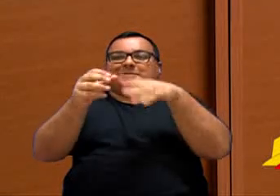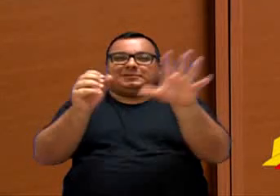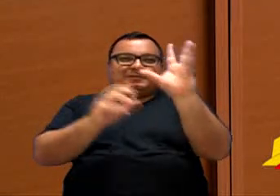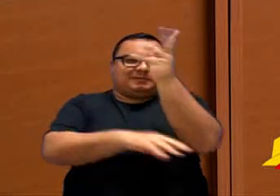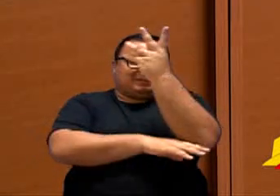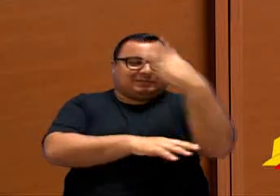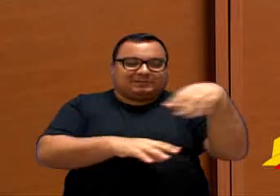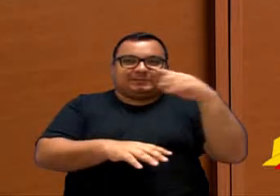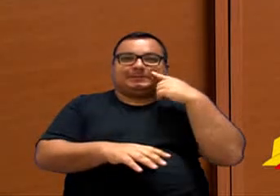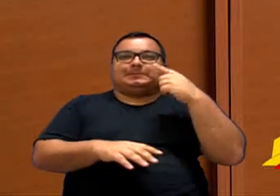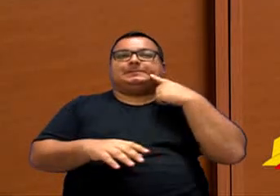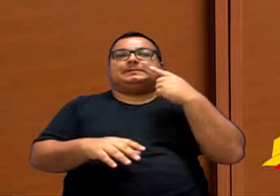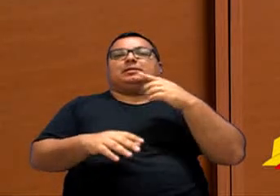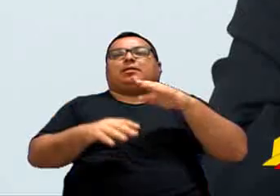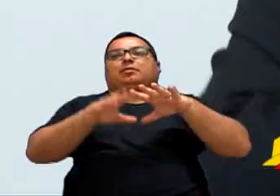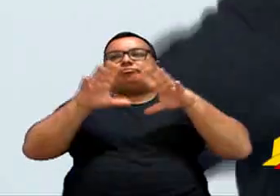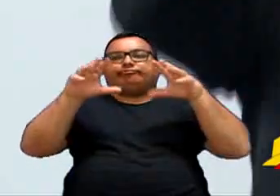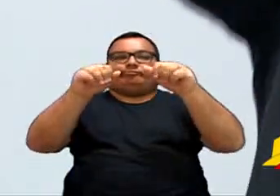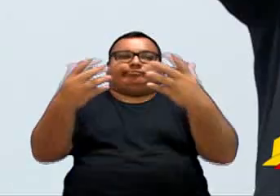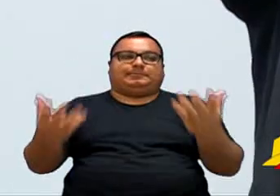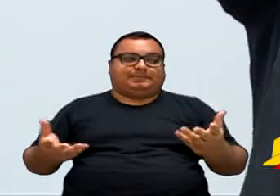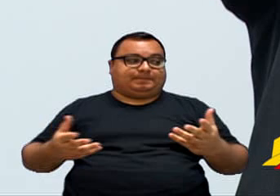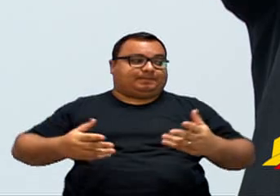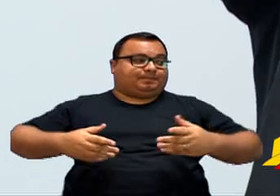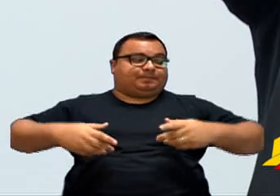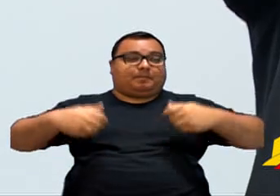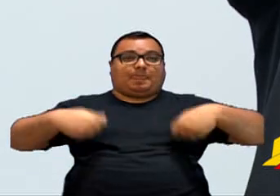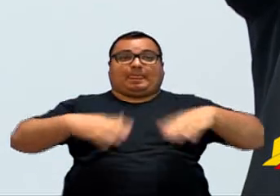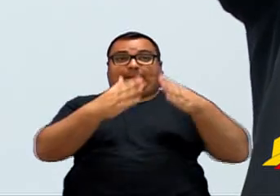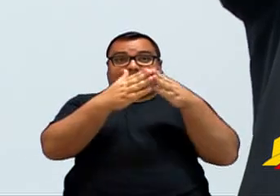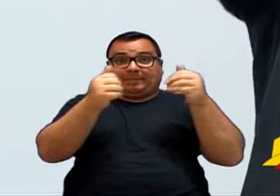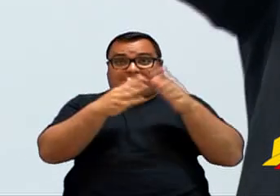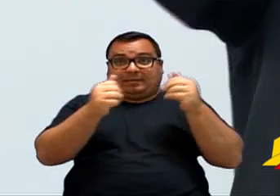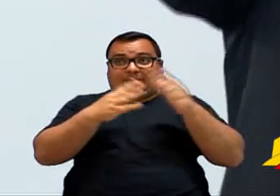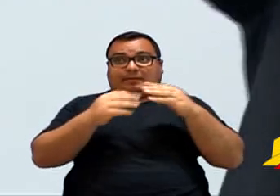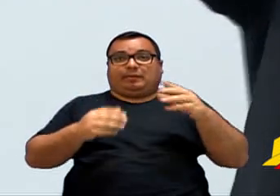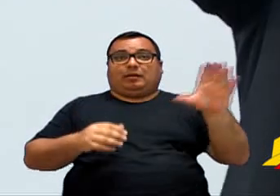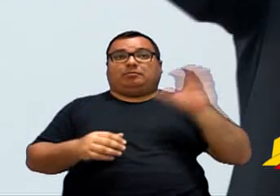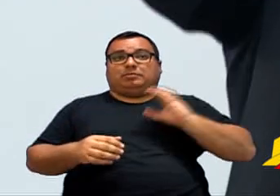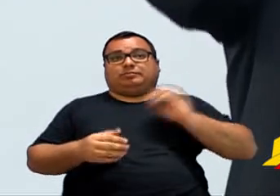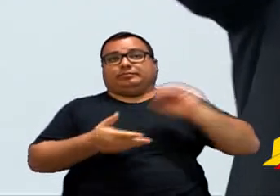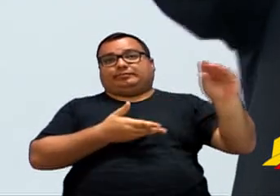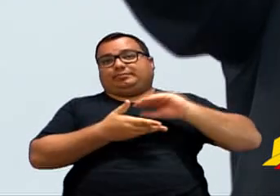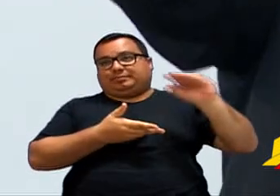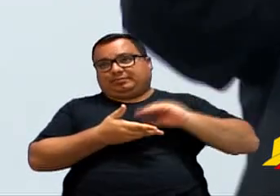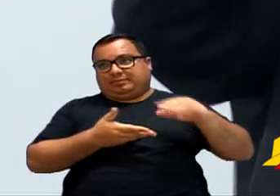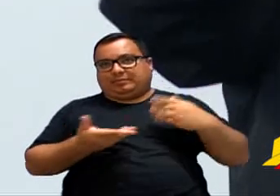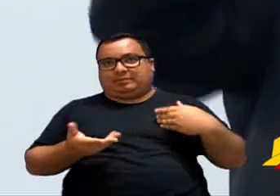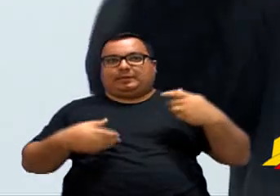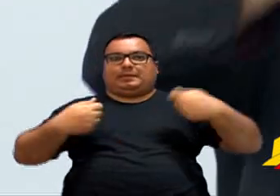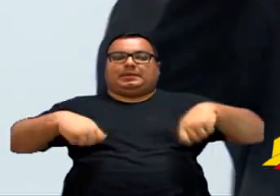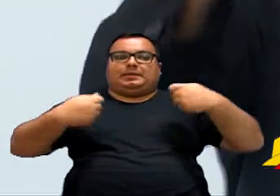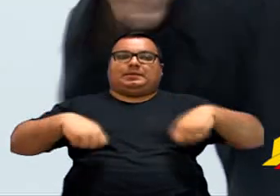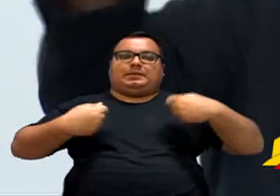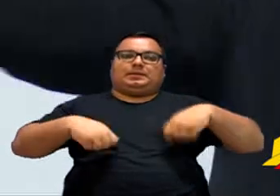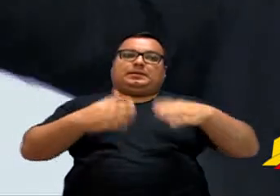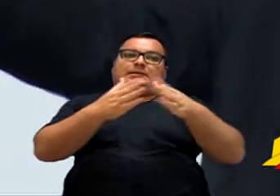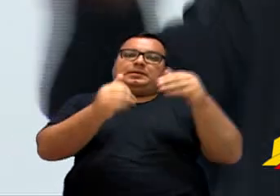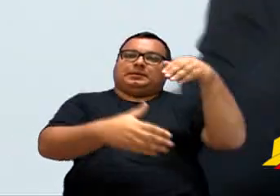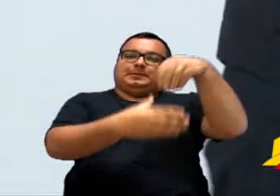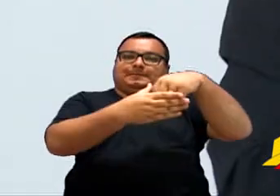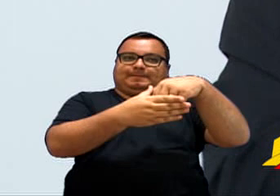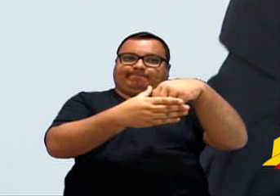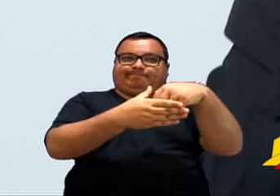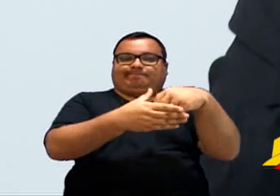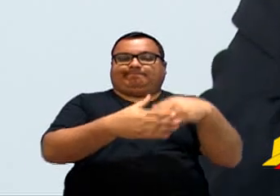sempre. Não é verdade? Enquanto, tem pessoas aqui que tem tudo, nem do partido é dele, tem tudo. Tem outro vereador que teve voto bastante